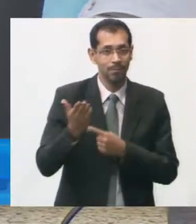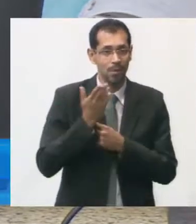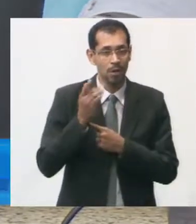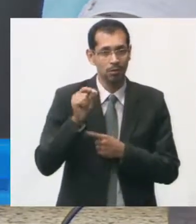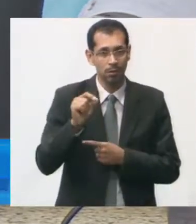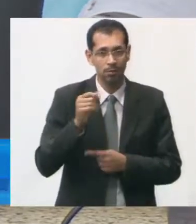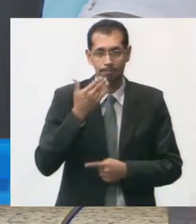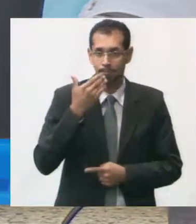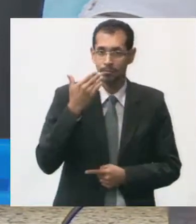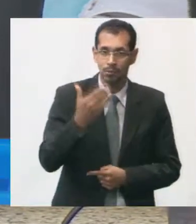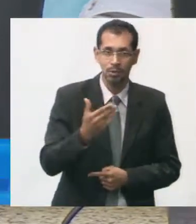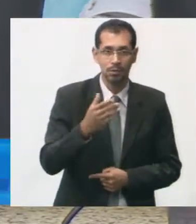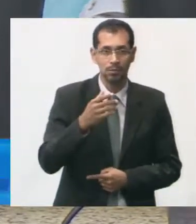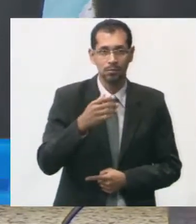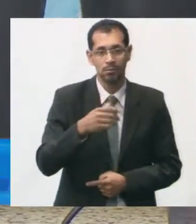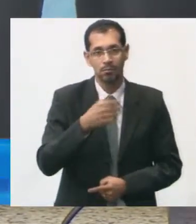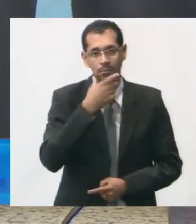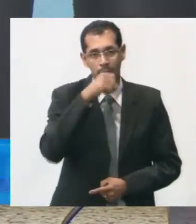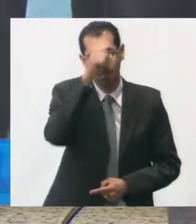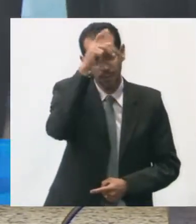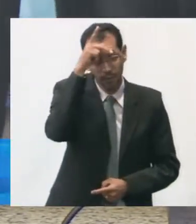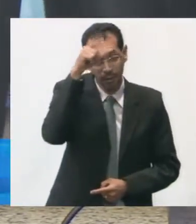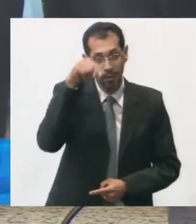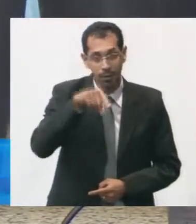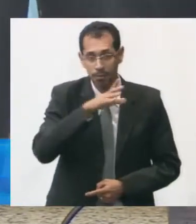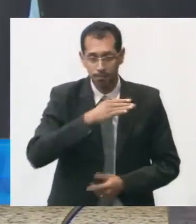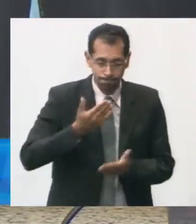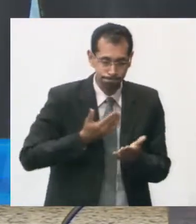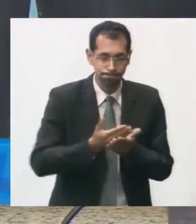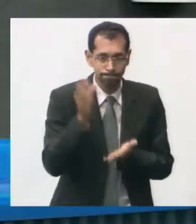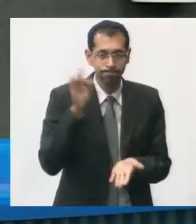a fazer esse pedido. Inclusive, sim. Excelência, eu